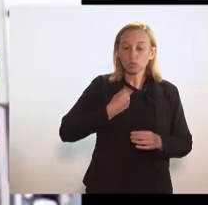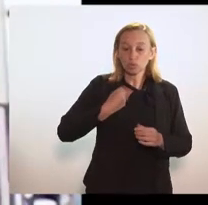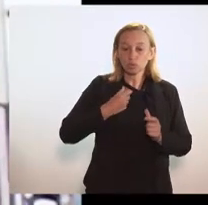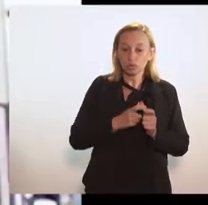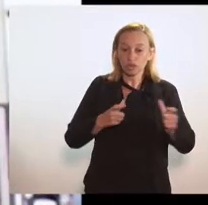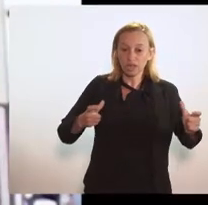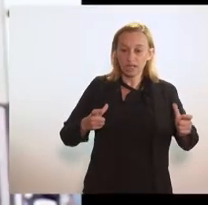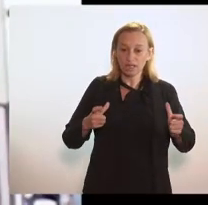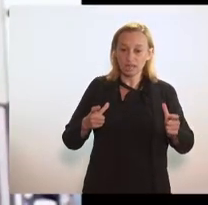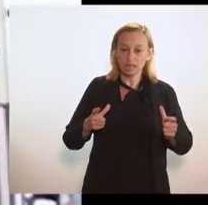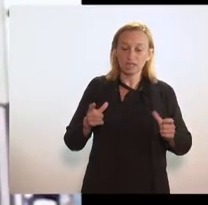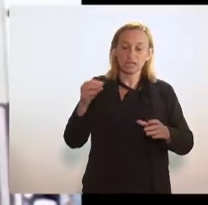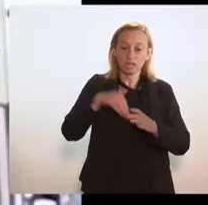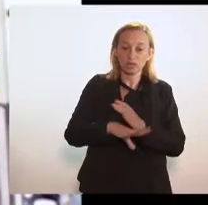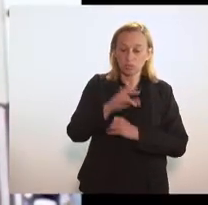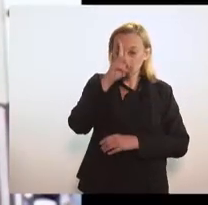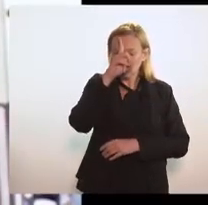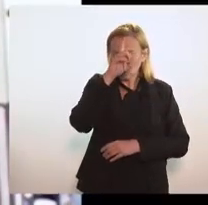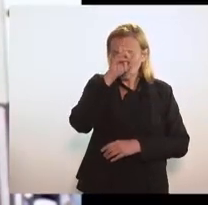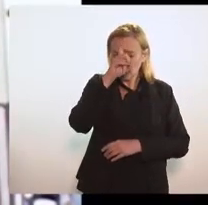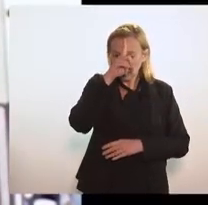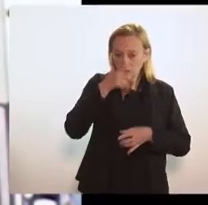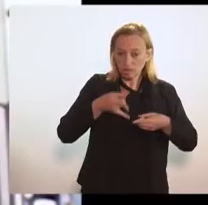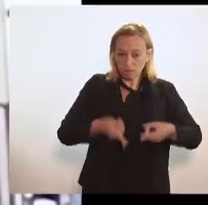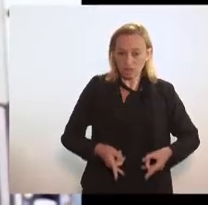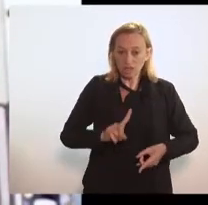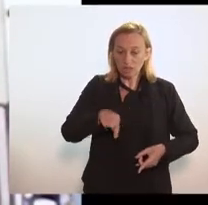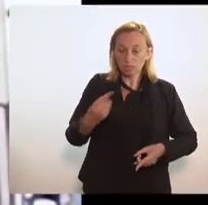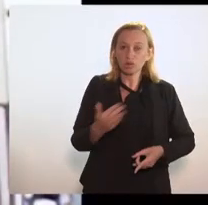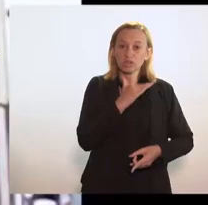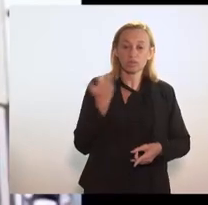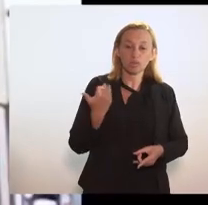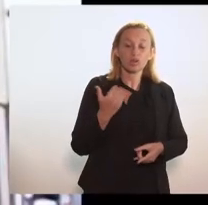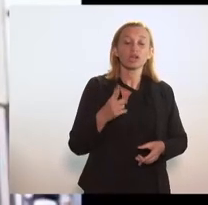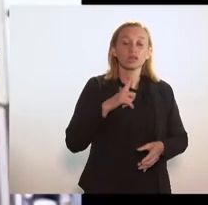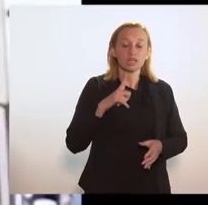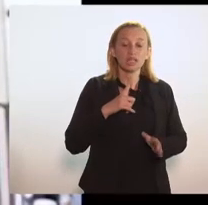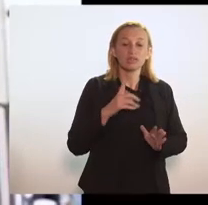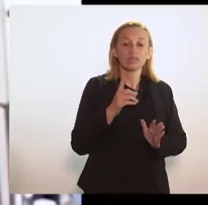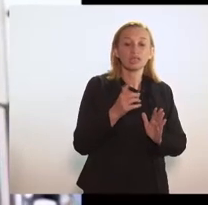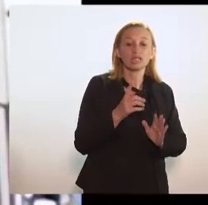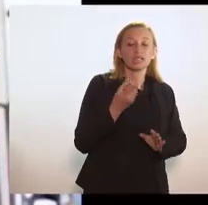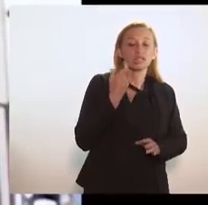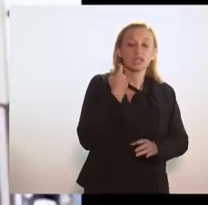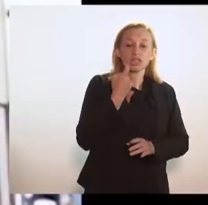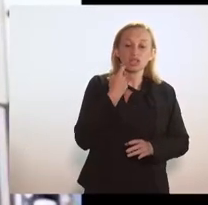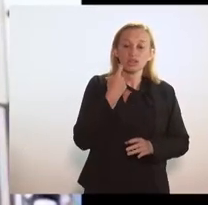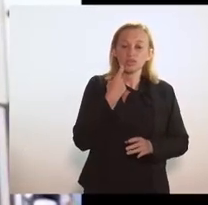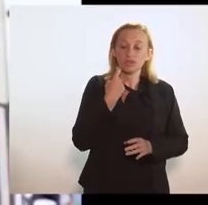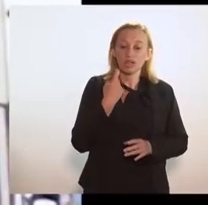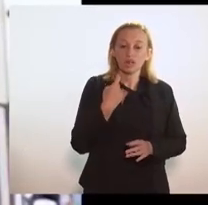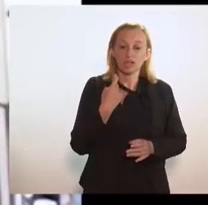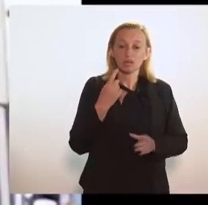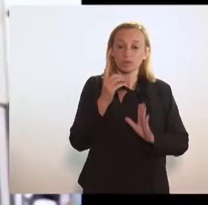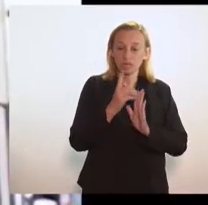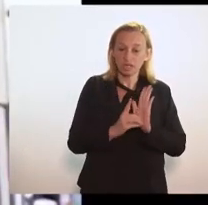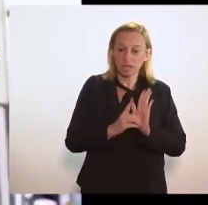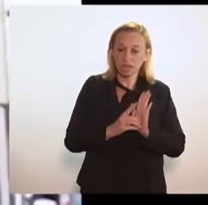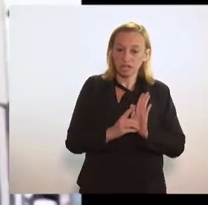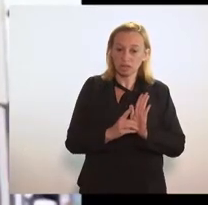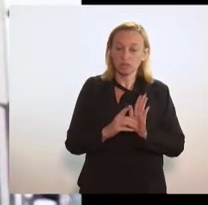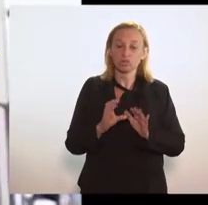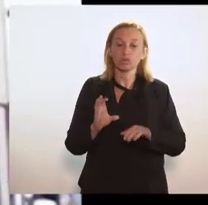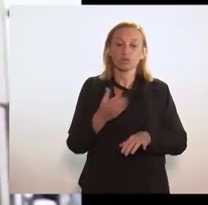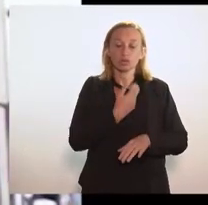e depois crescem os mortos que a gente teve na sexta-feira um decreto do governador que e no decreto anterior